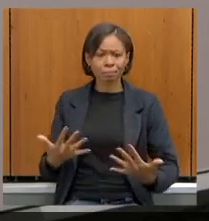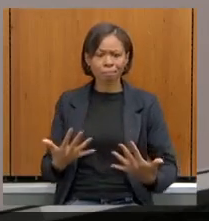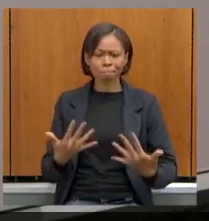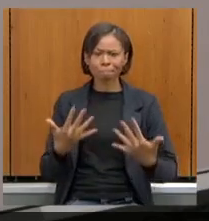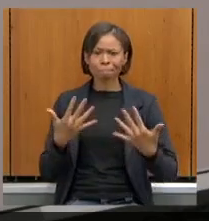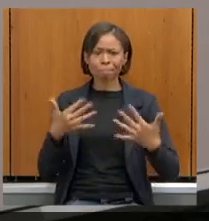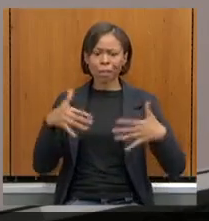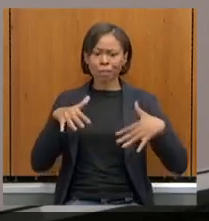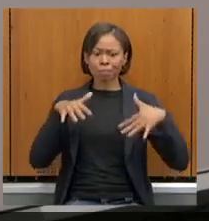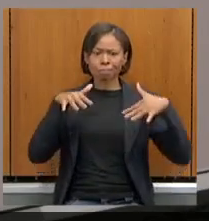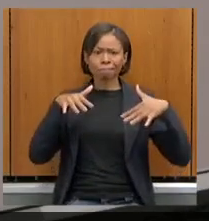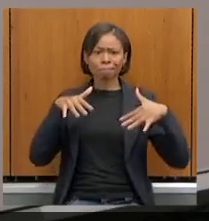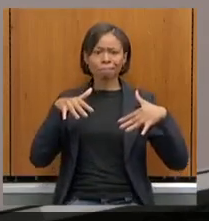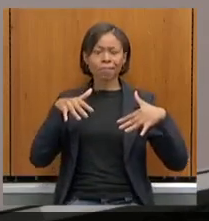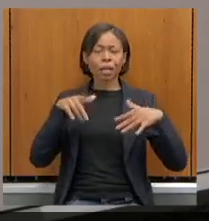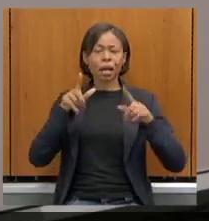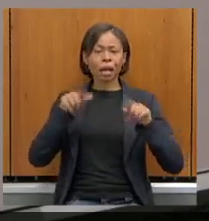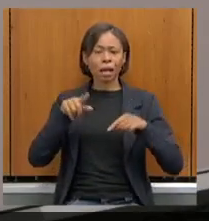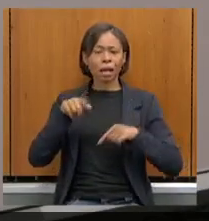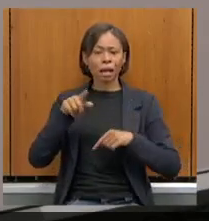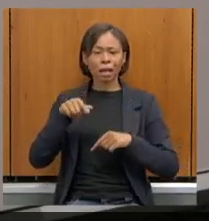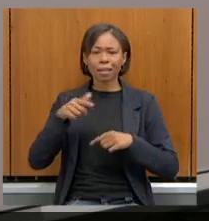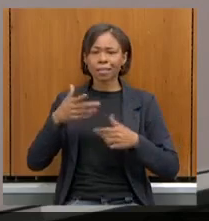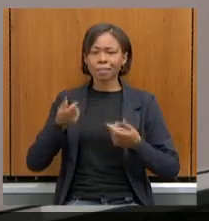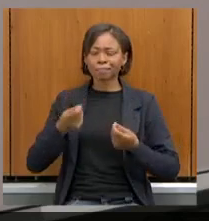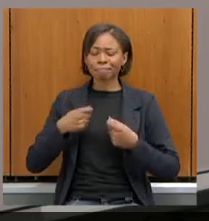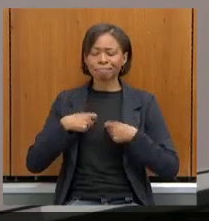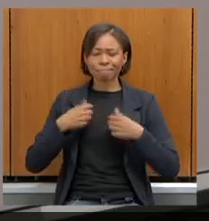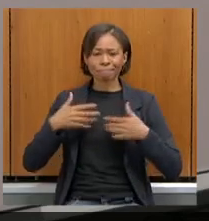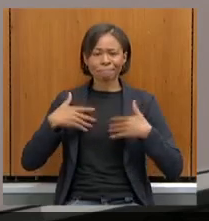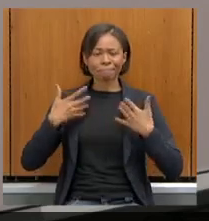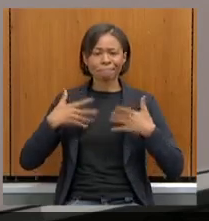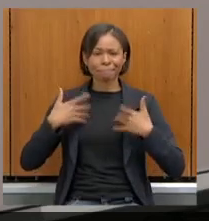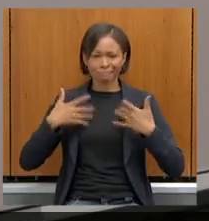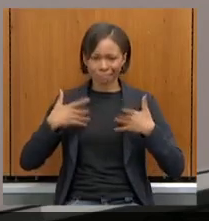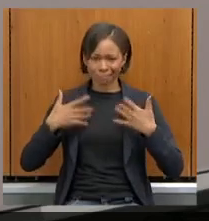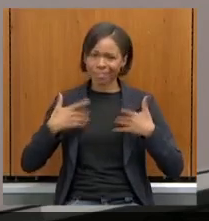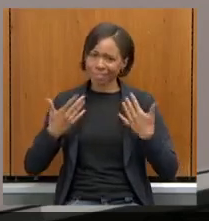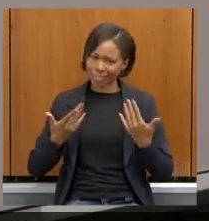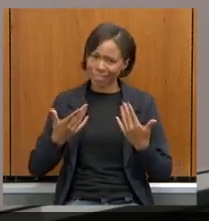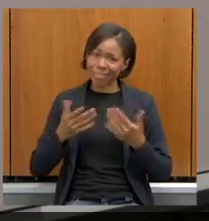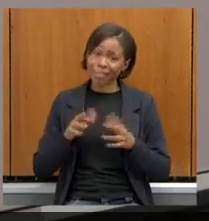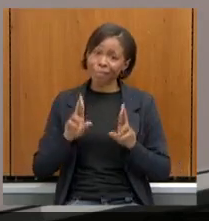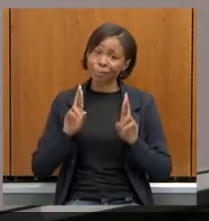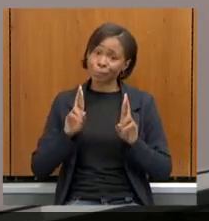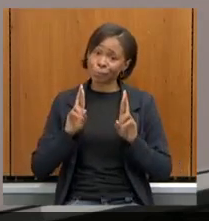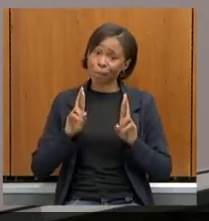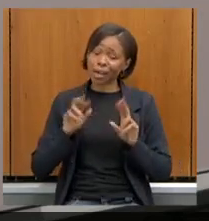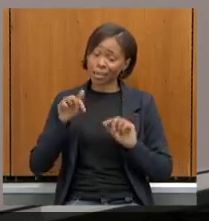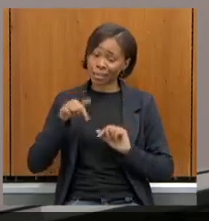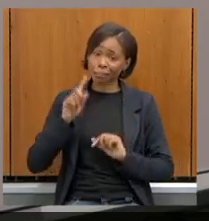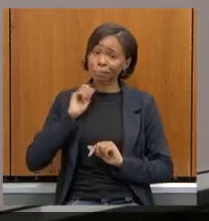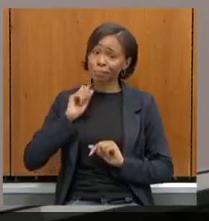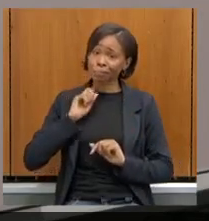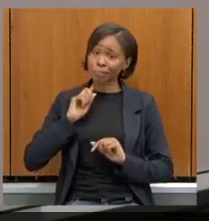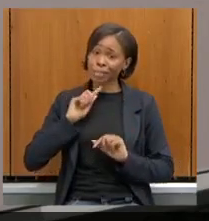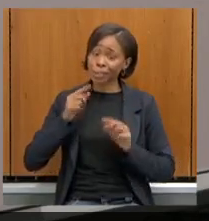realmente que tem dado muita alegria para a gente e esperamos ser aí um diferencial em Minas Gerais.